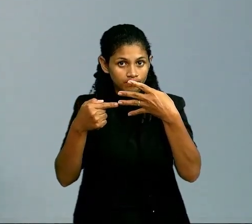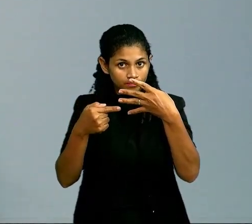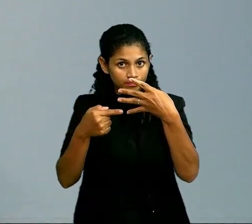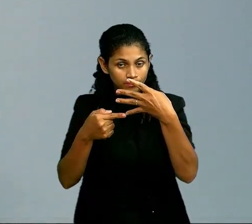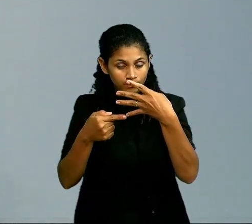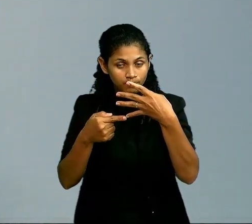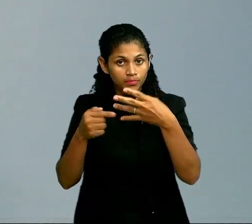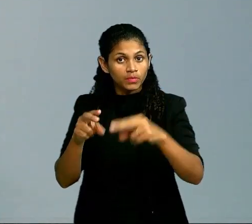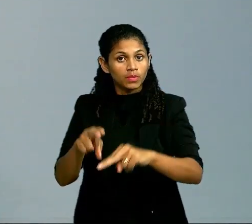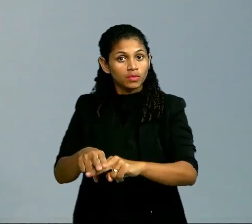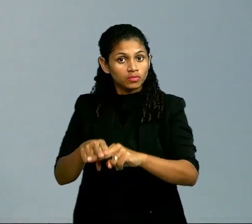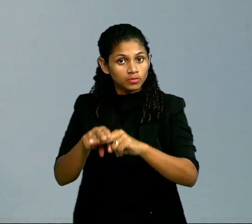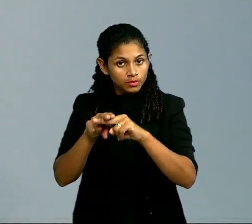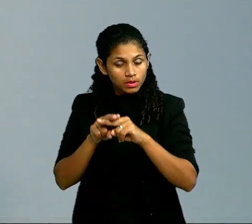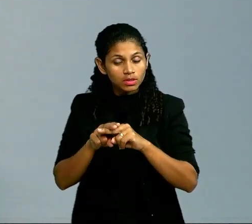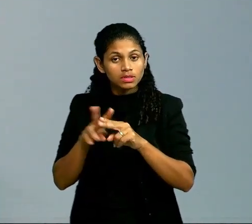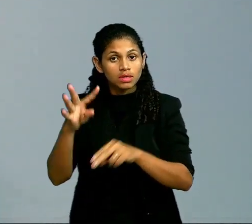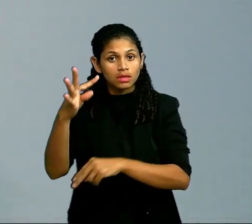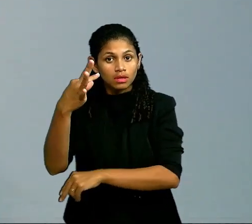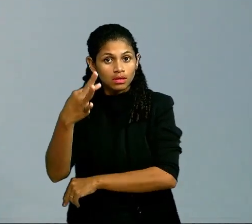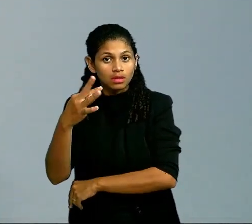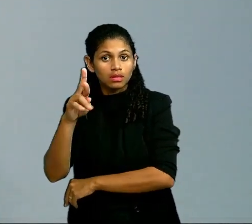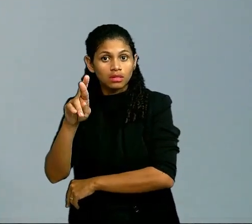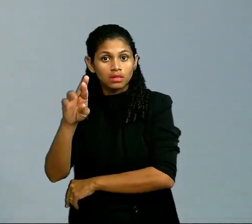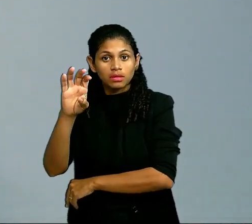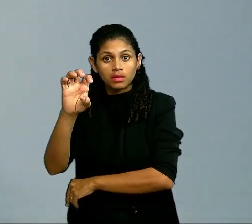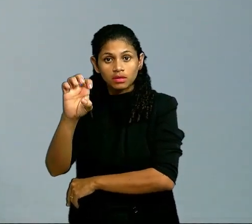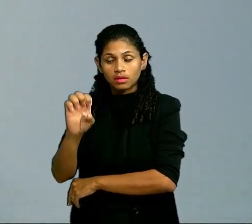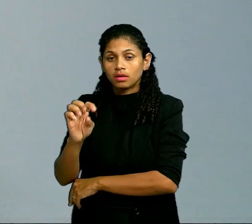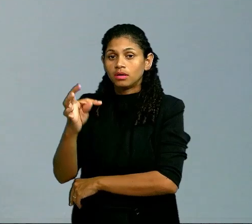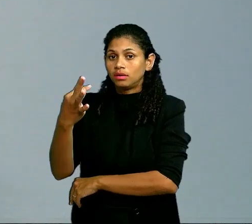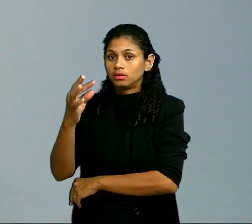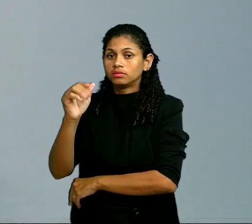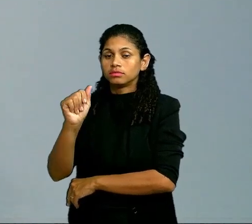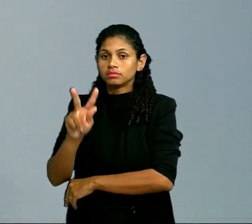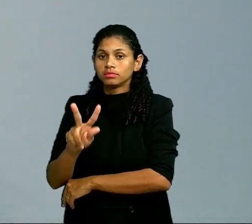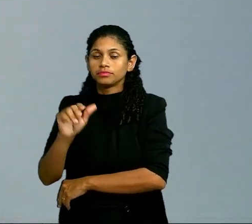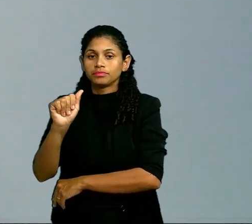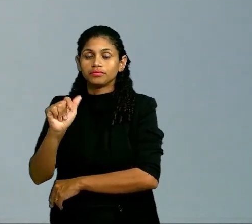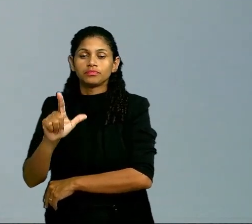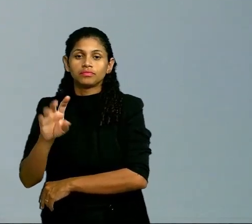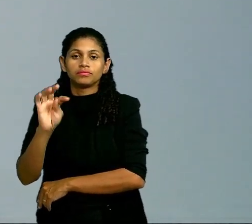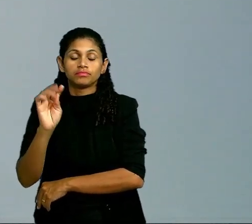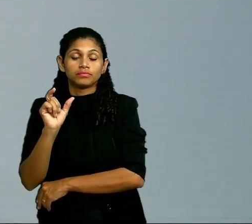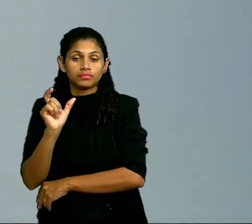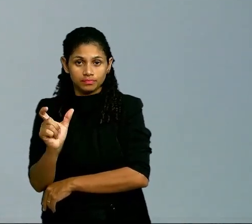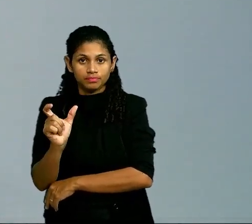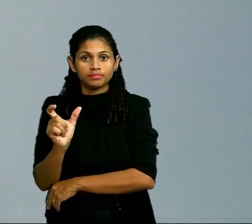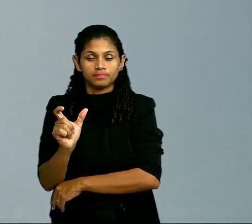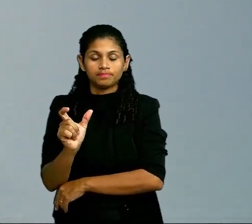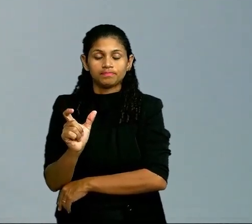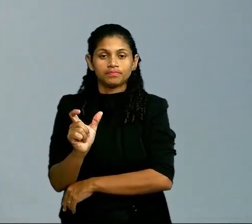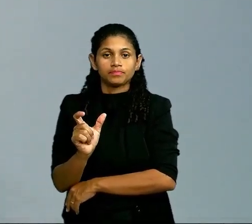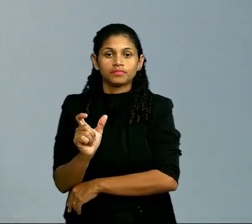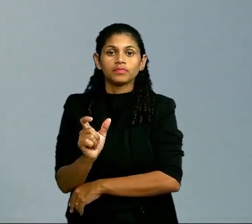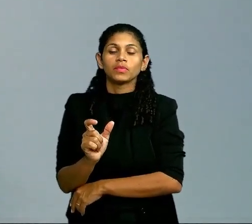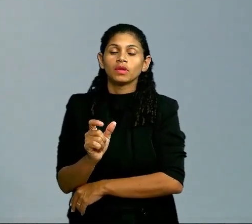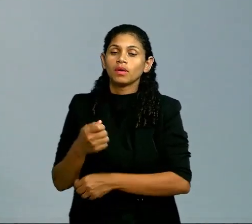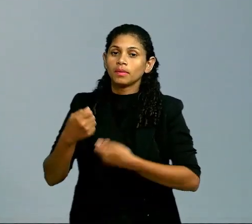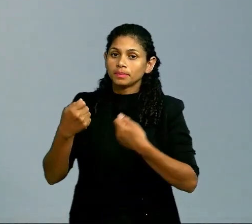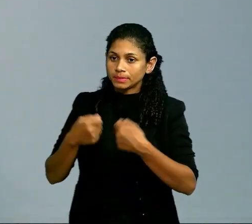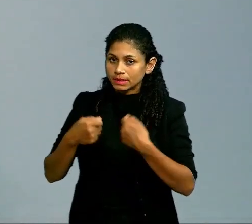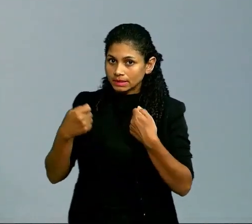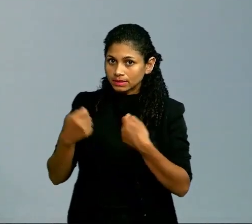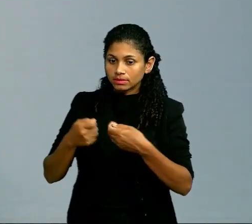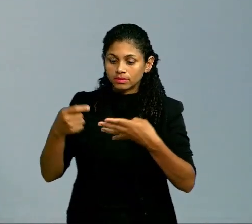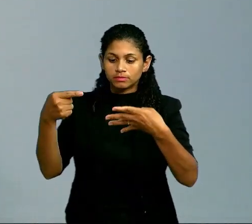considerado tetravalente. Então, obrigatoriamente, dentro de um encadeamento, dentro de uma cadeia carbônica, o carbono deverá